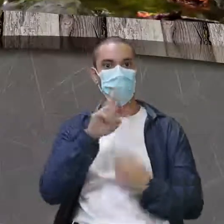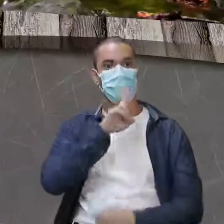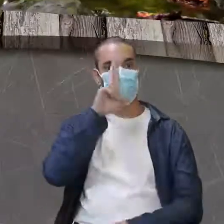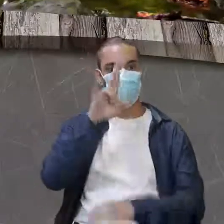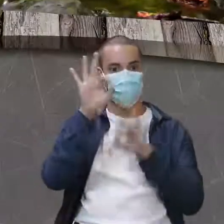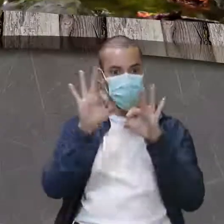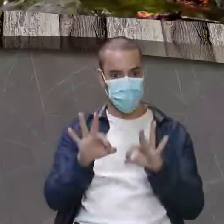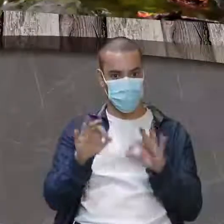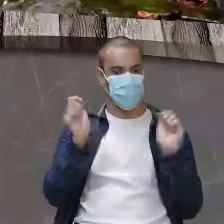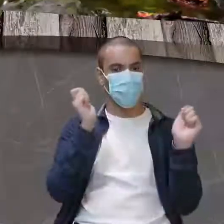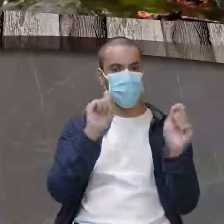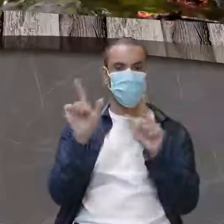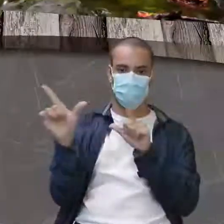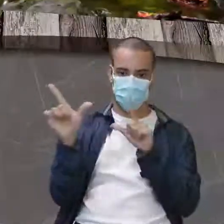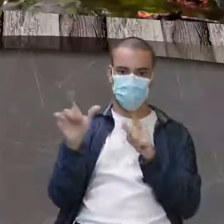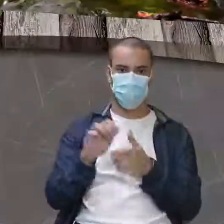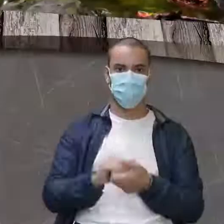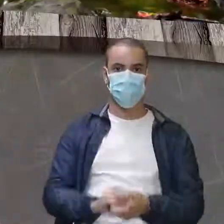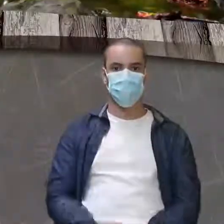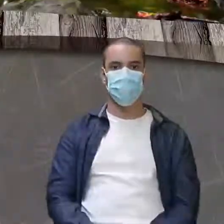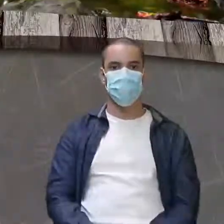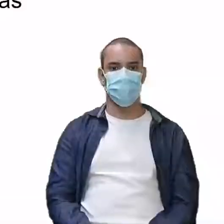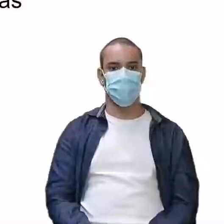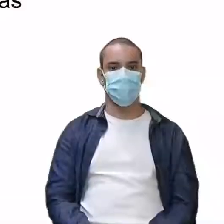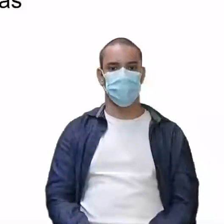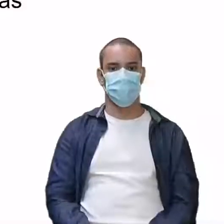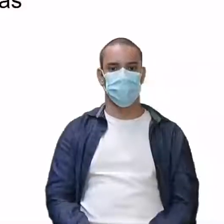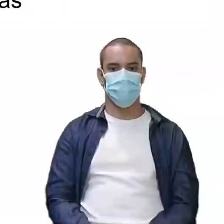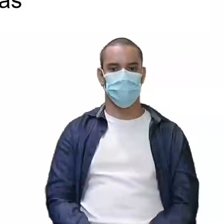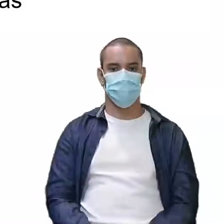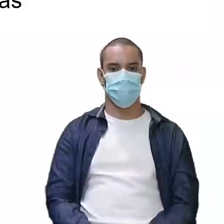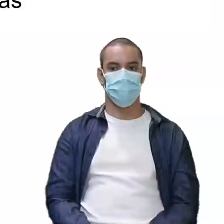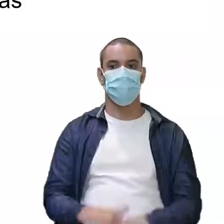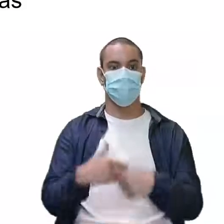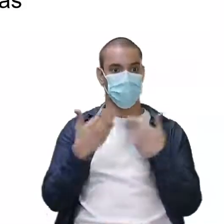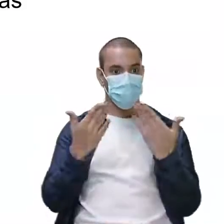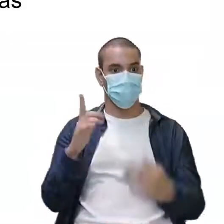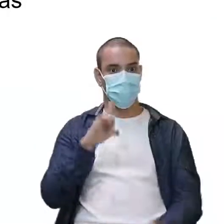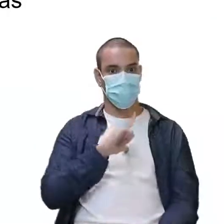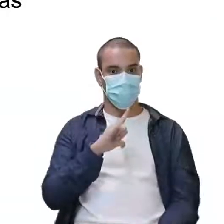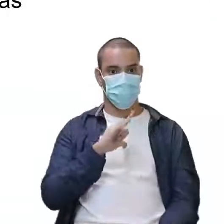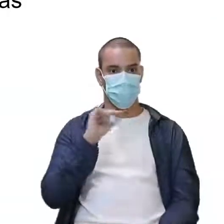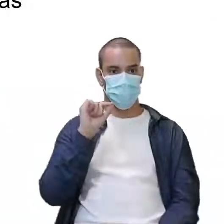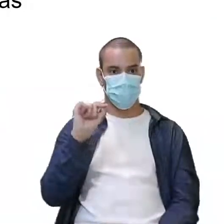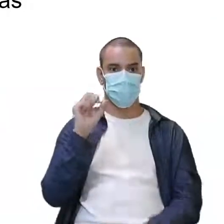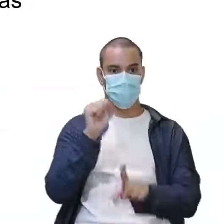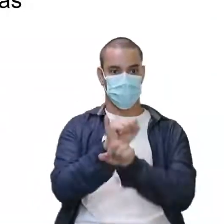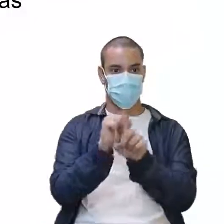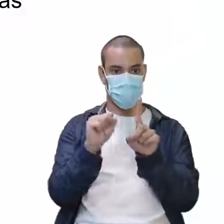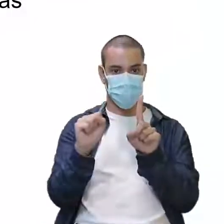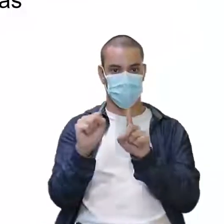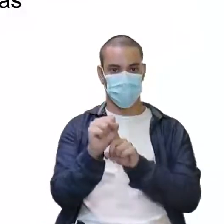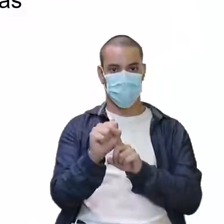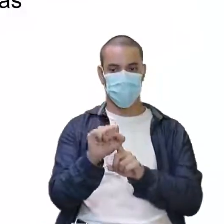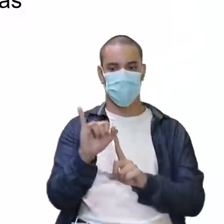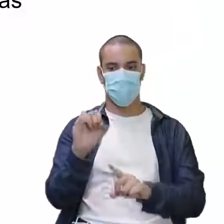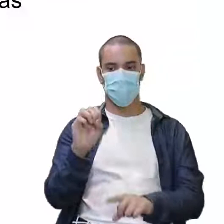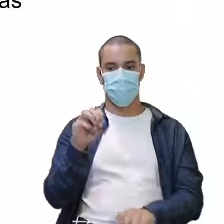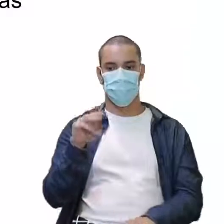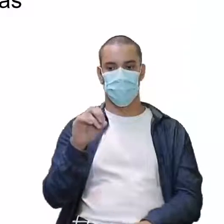resposta correta. Joga lá no quadro novamente, olha lá. Então, você tem ali, ó, sociedade